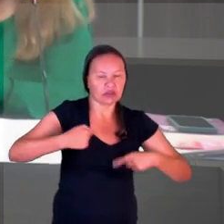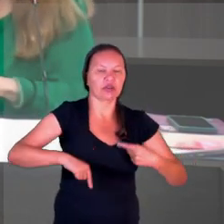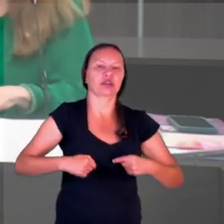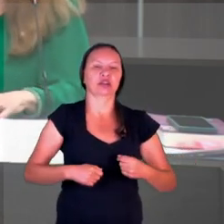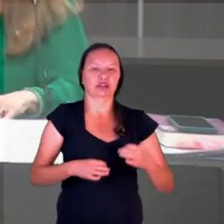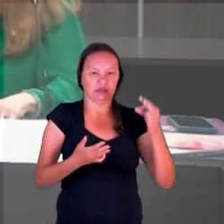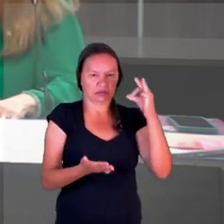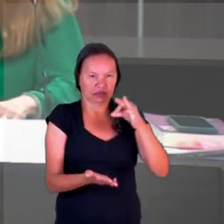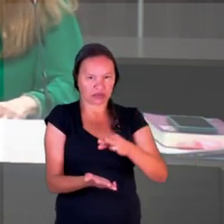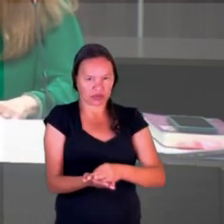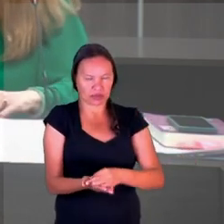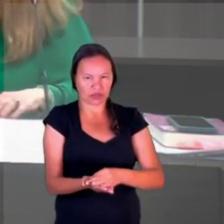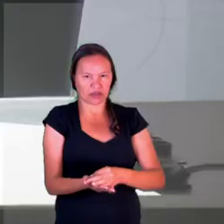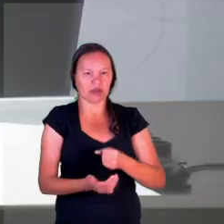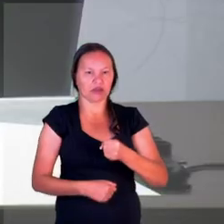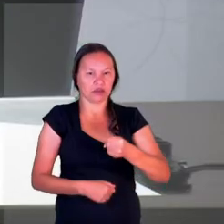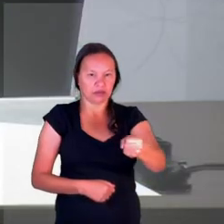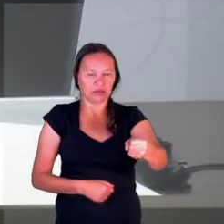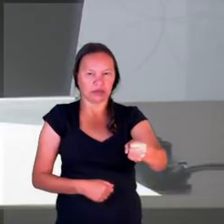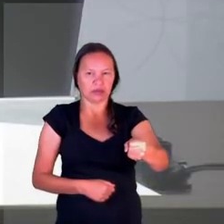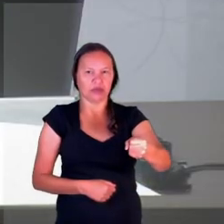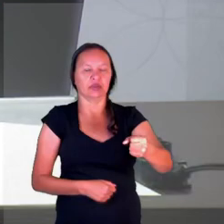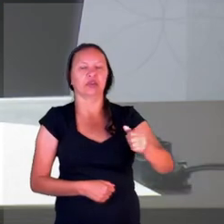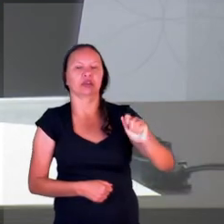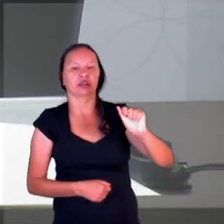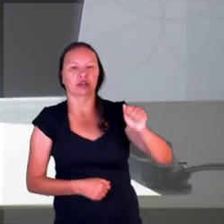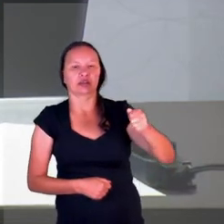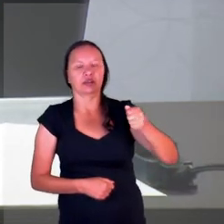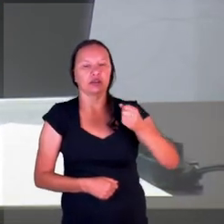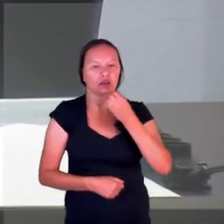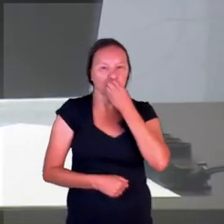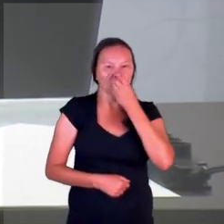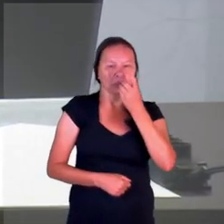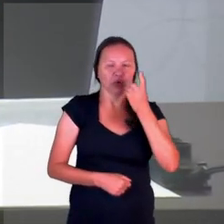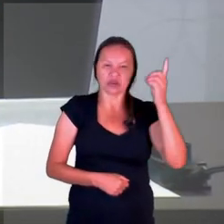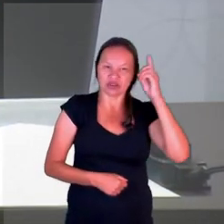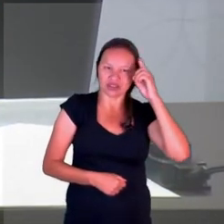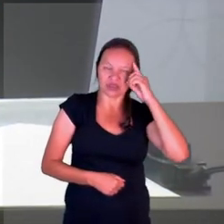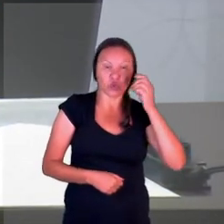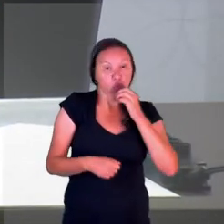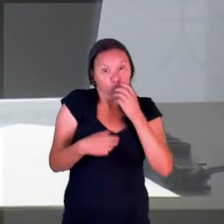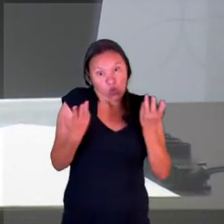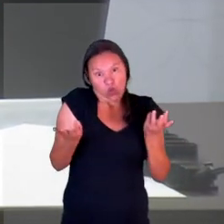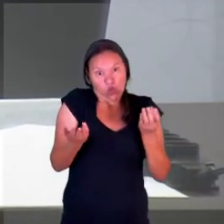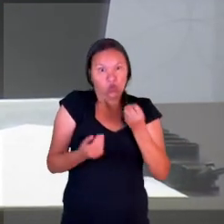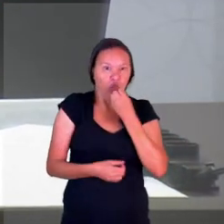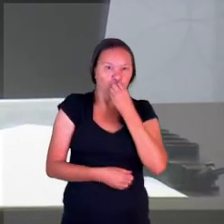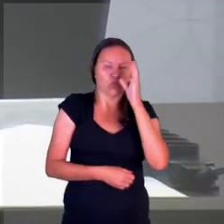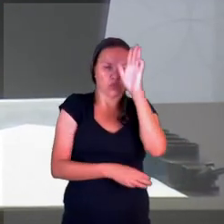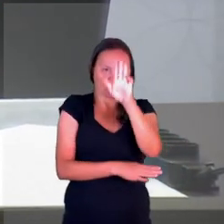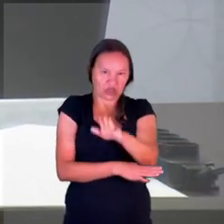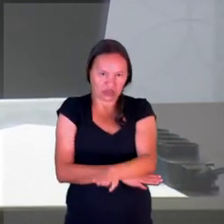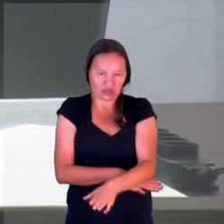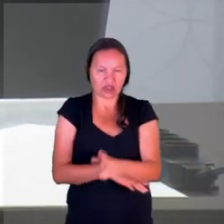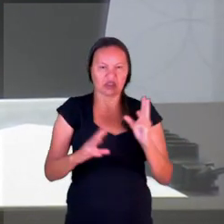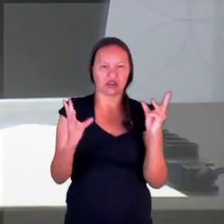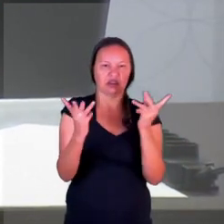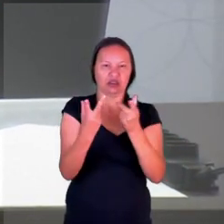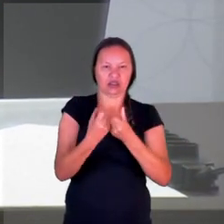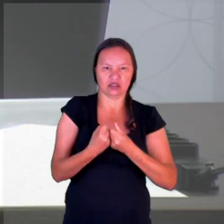com a palavra Anderson Bom dia quase Boa tarde né ou já Boa tarde a todas e todos